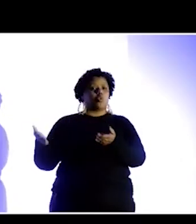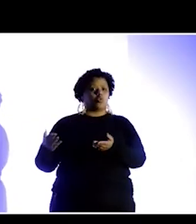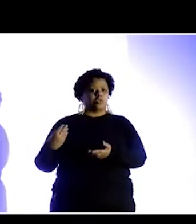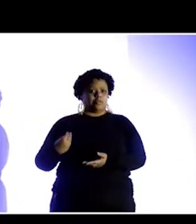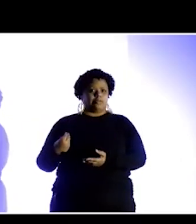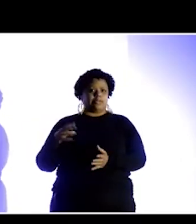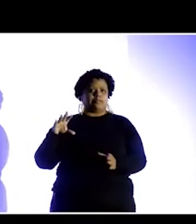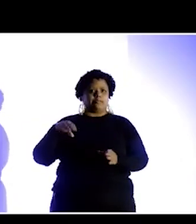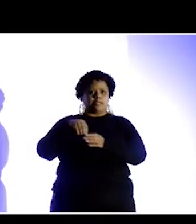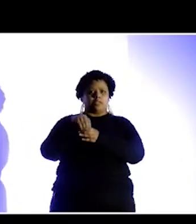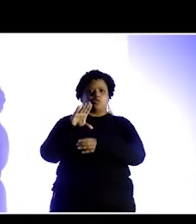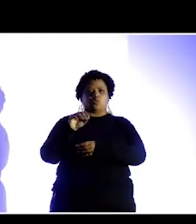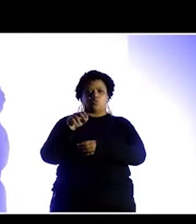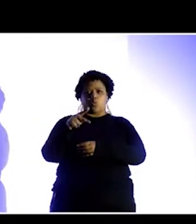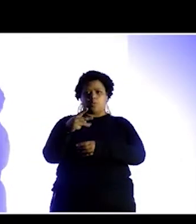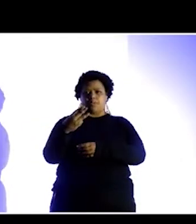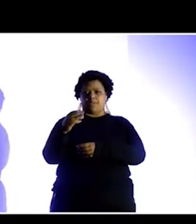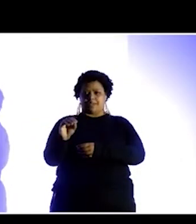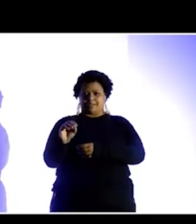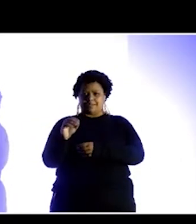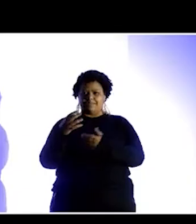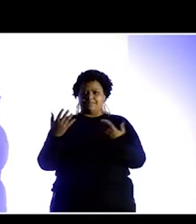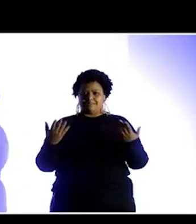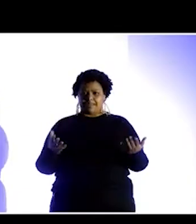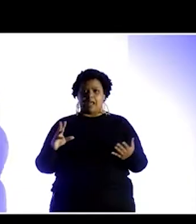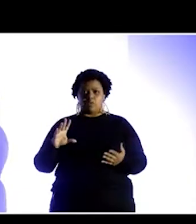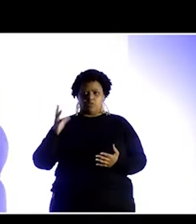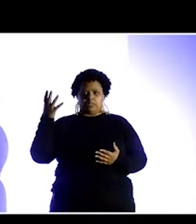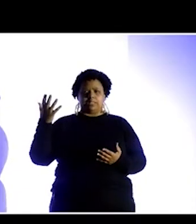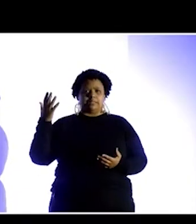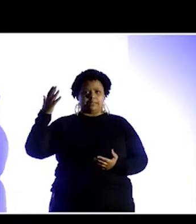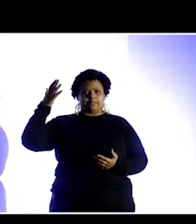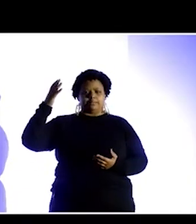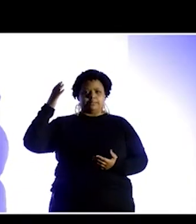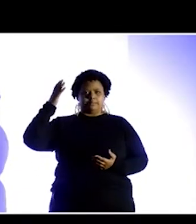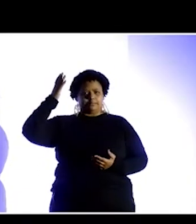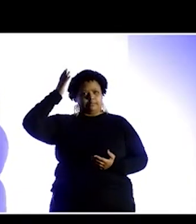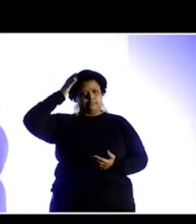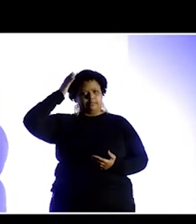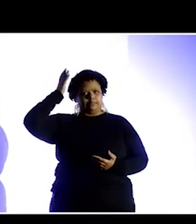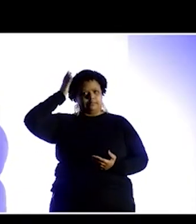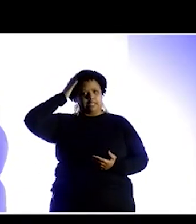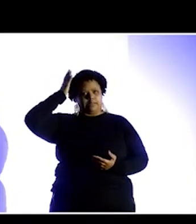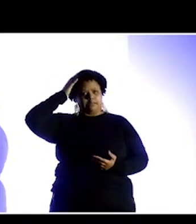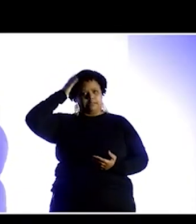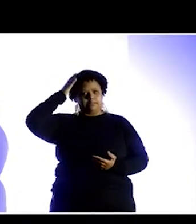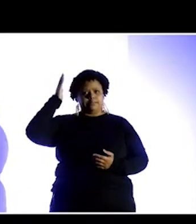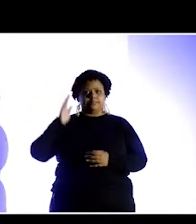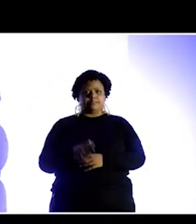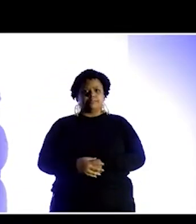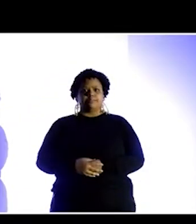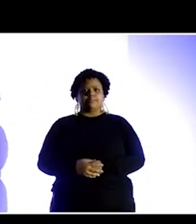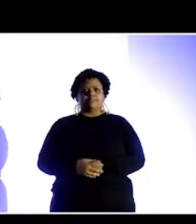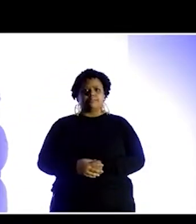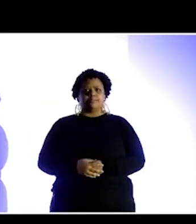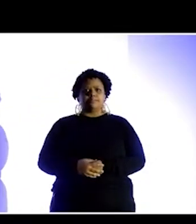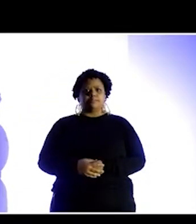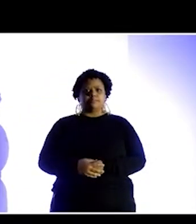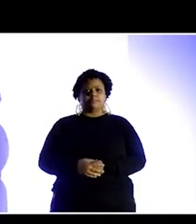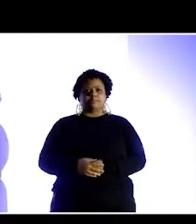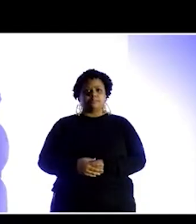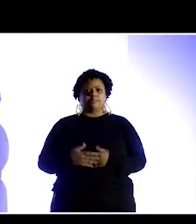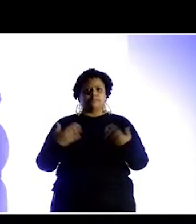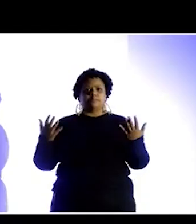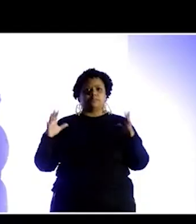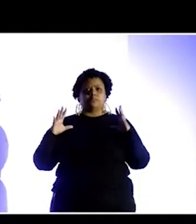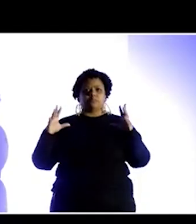nossa COP30, que vai ocorrer em Belém. Todos esses resultados, eles passam